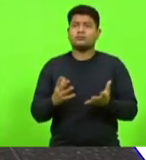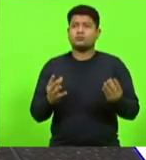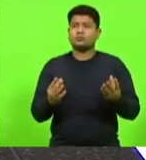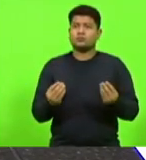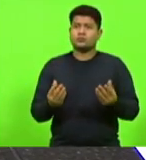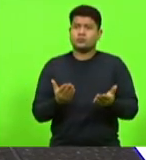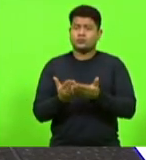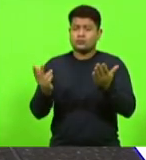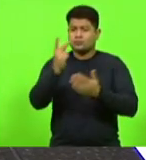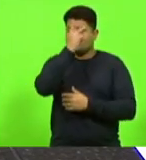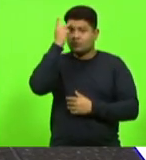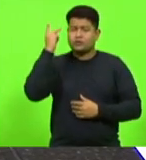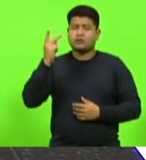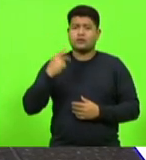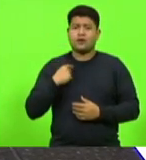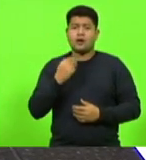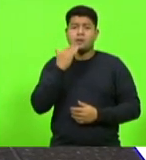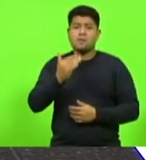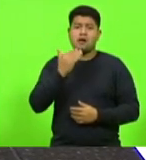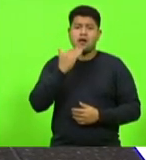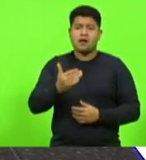que